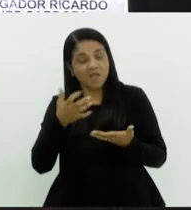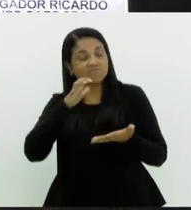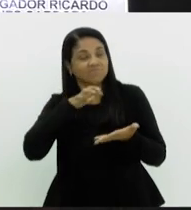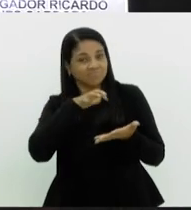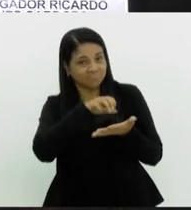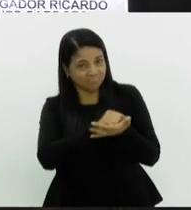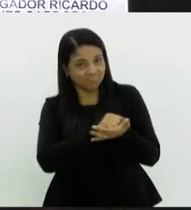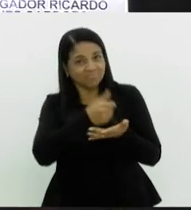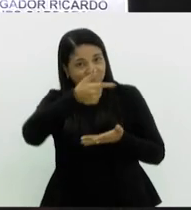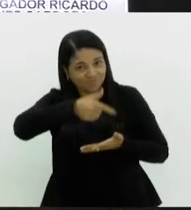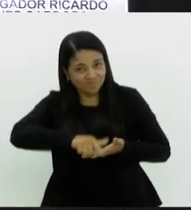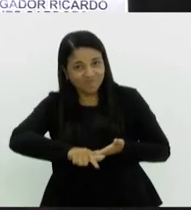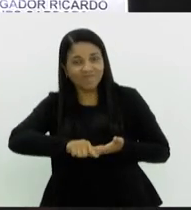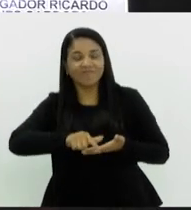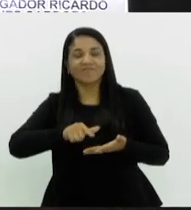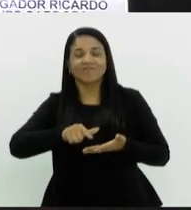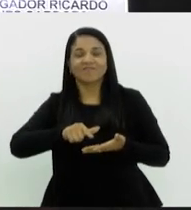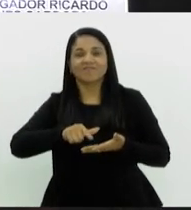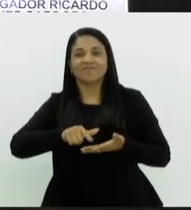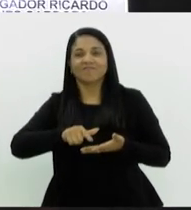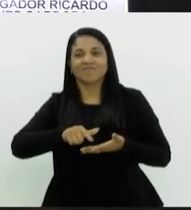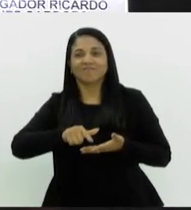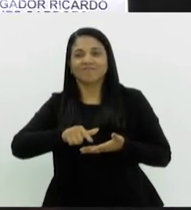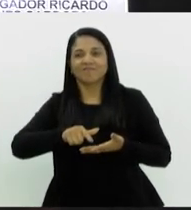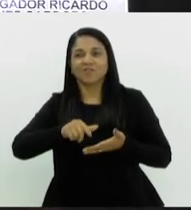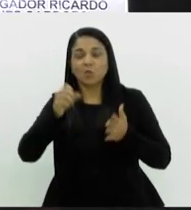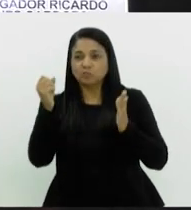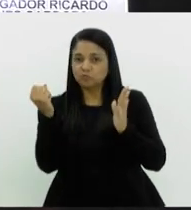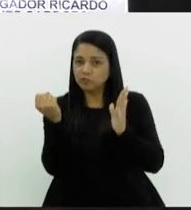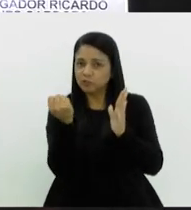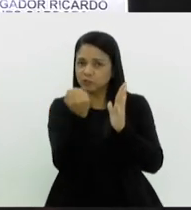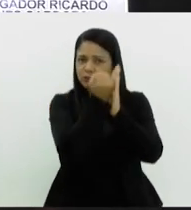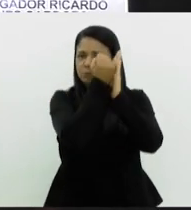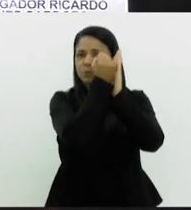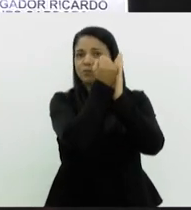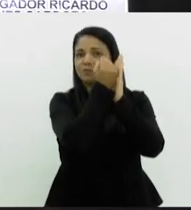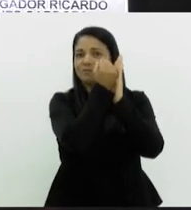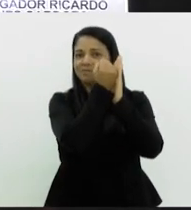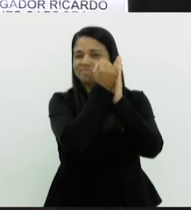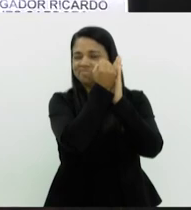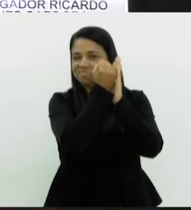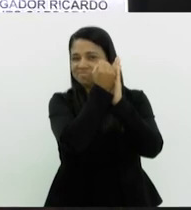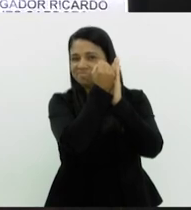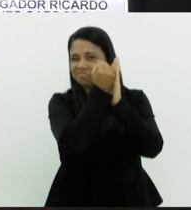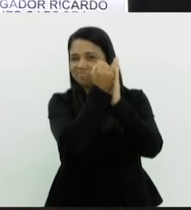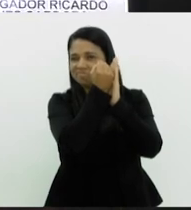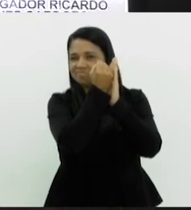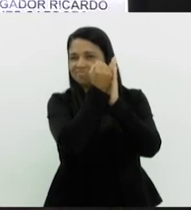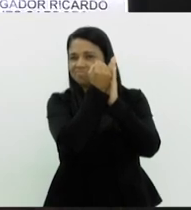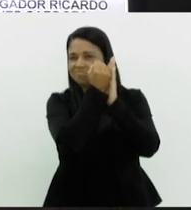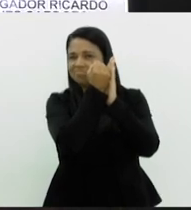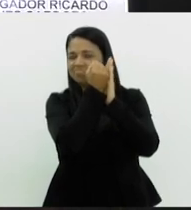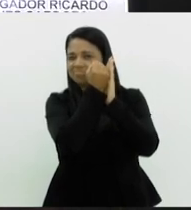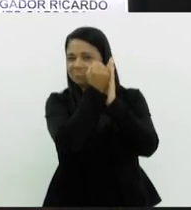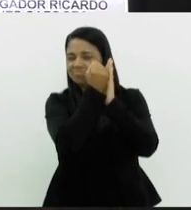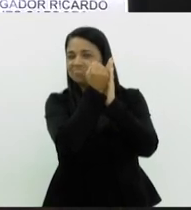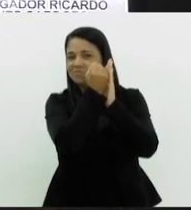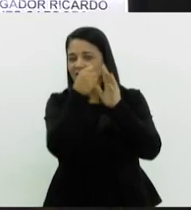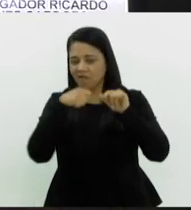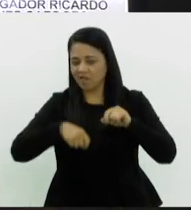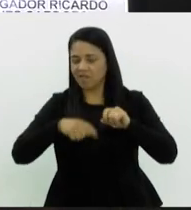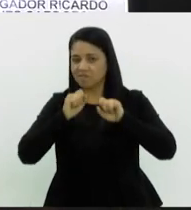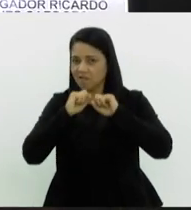vez, dizer que um símbolo de uma questão que nos marcou muito aqui na